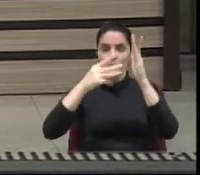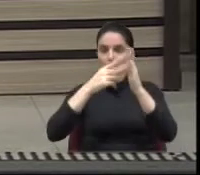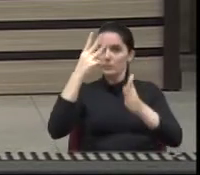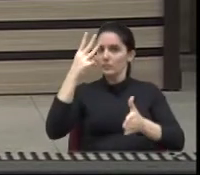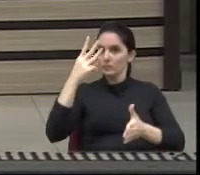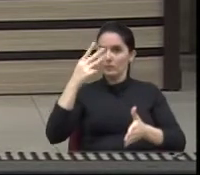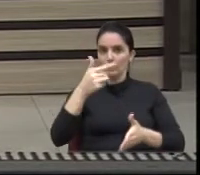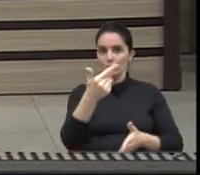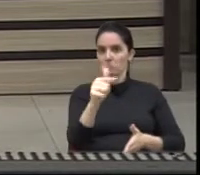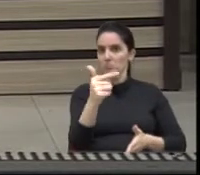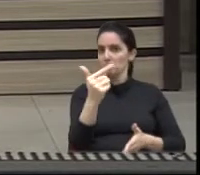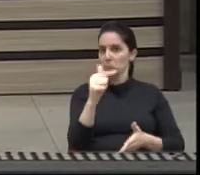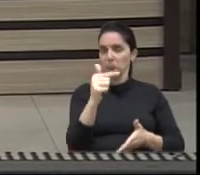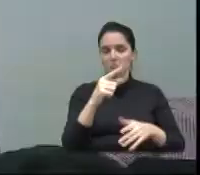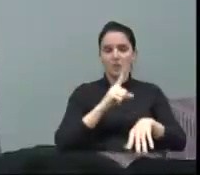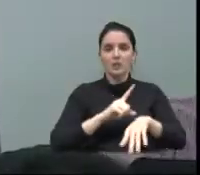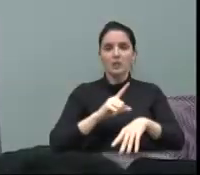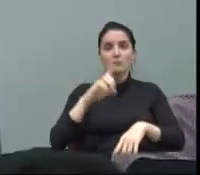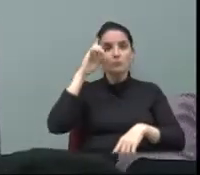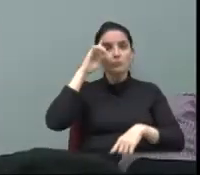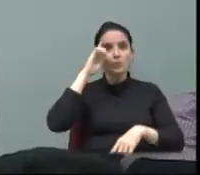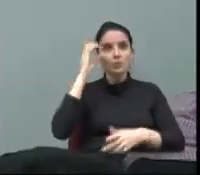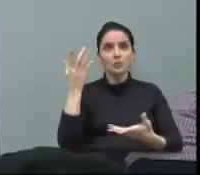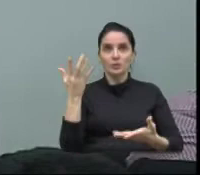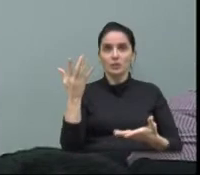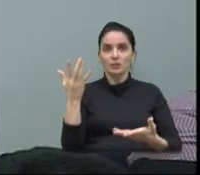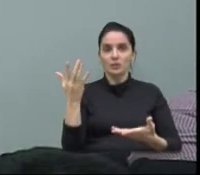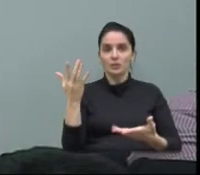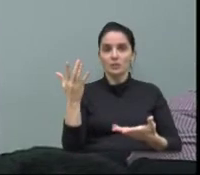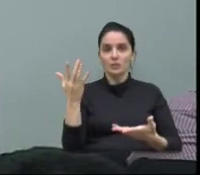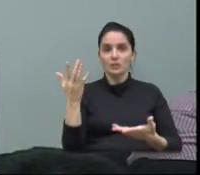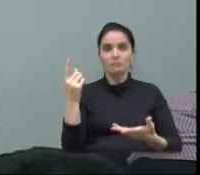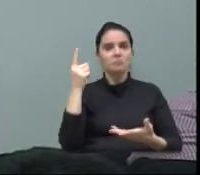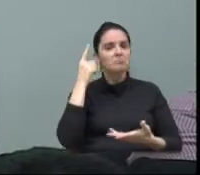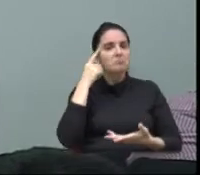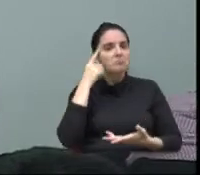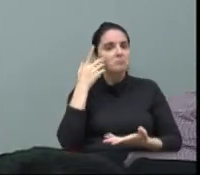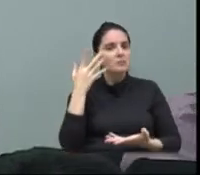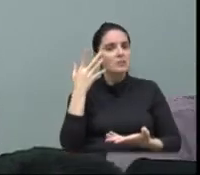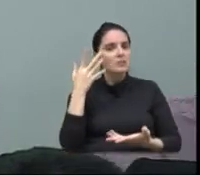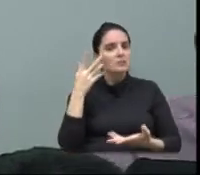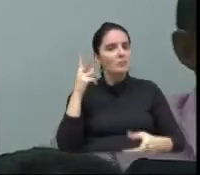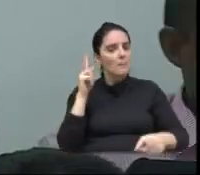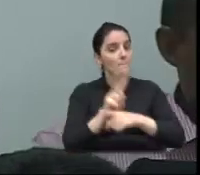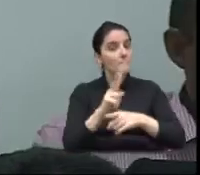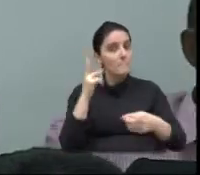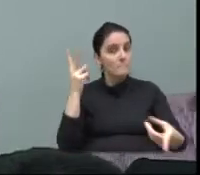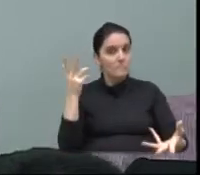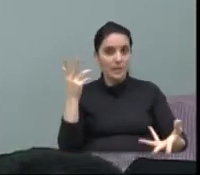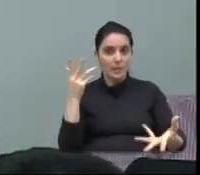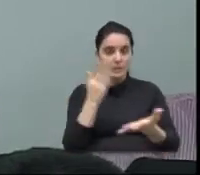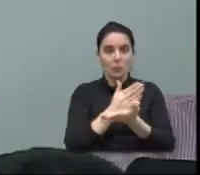prazo. Queria saber se isso não impede ou tem algum problema de a gente instaurar a CPI. Porque